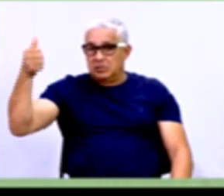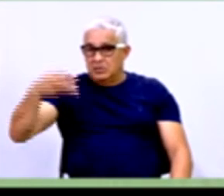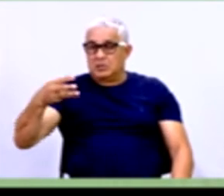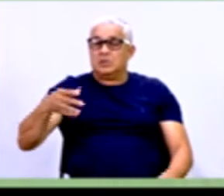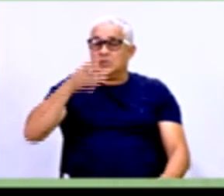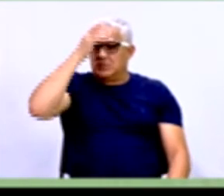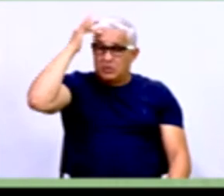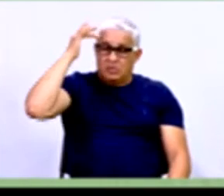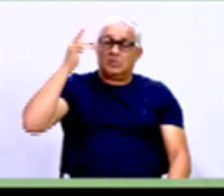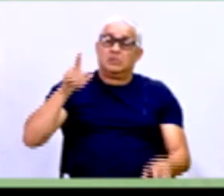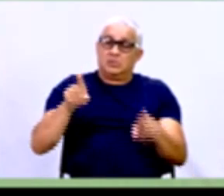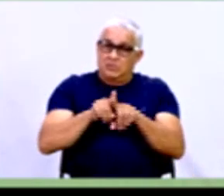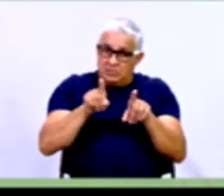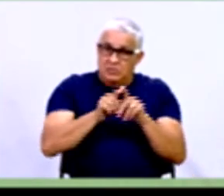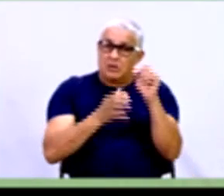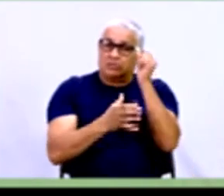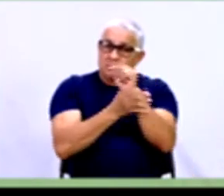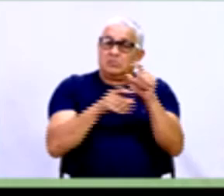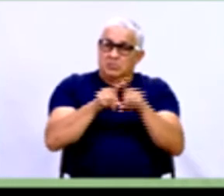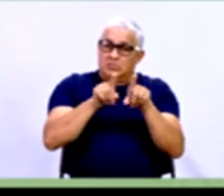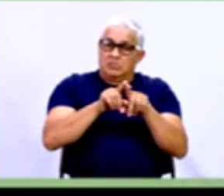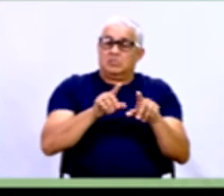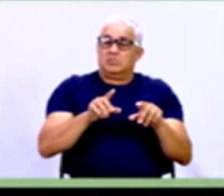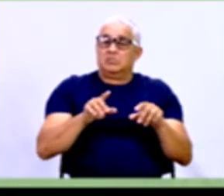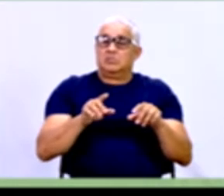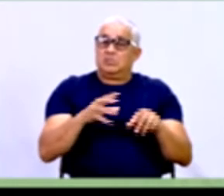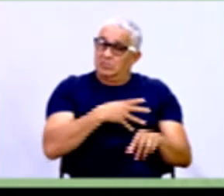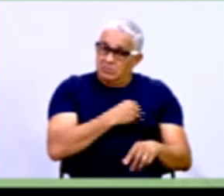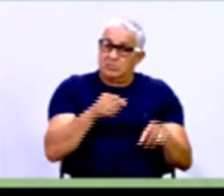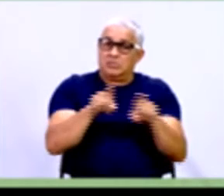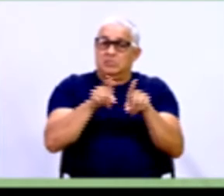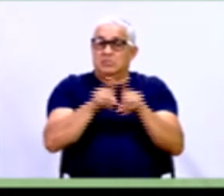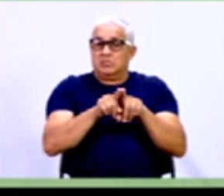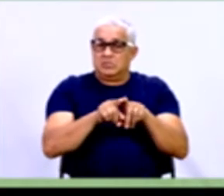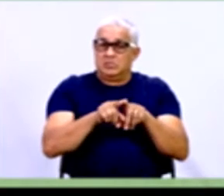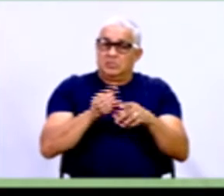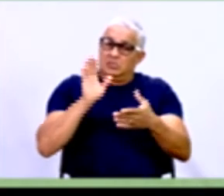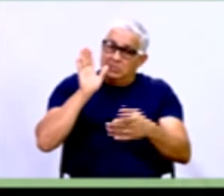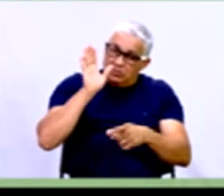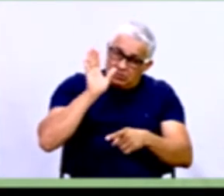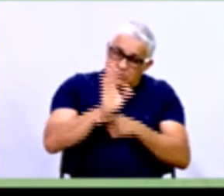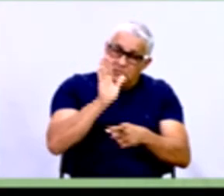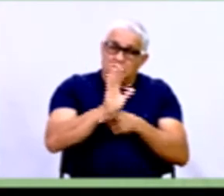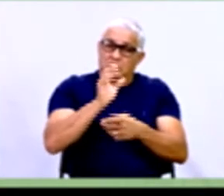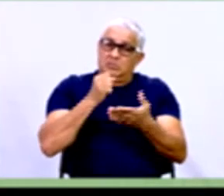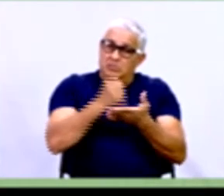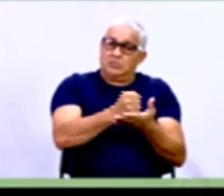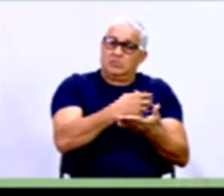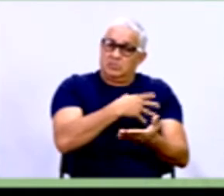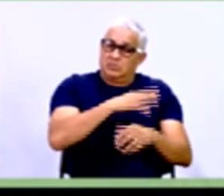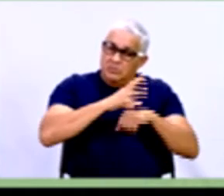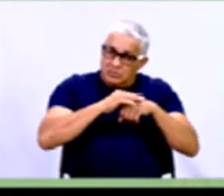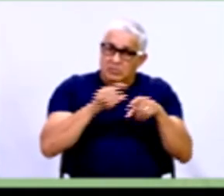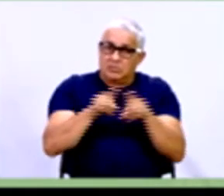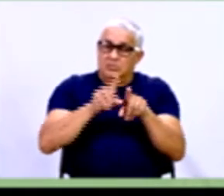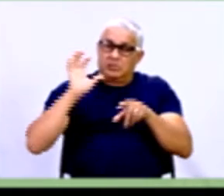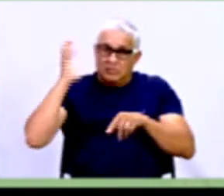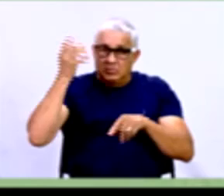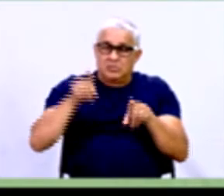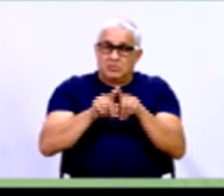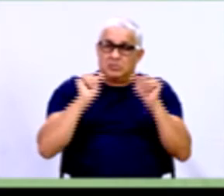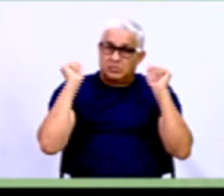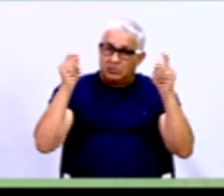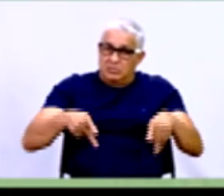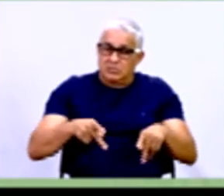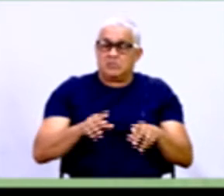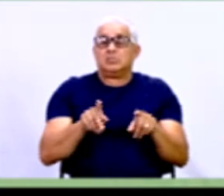que durante o ano recebeu algum benefício acidentário, ou auxílio-doença acidentário, ou auxílio-acidente, ou auxílio-aposentadoria